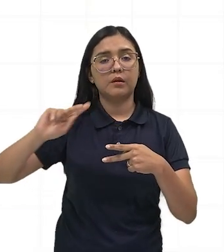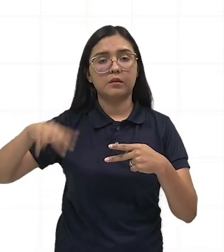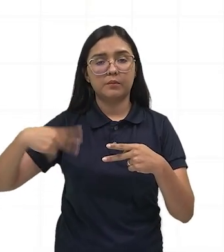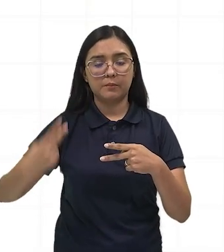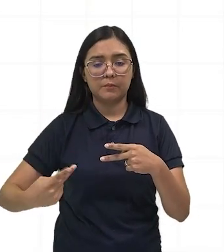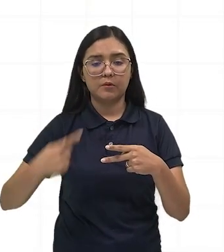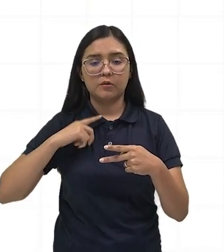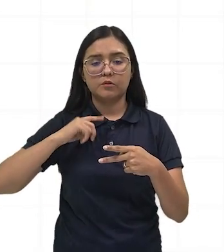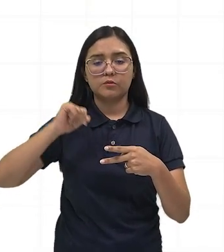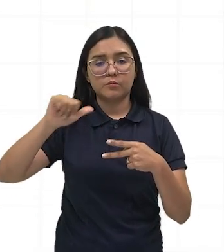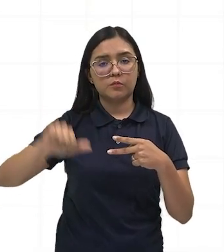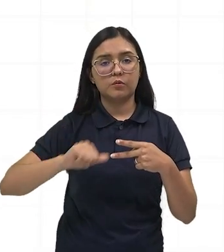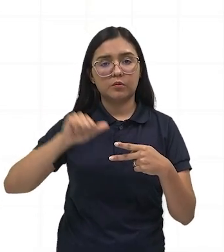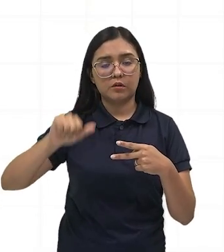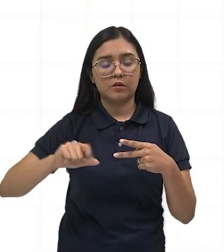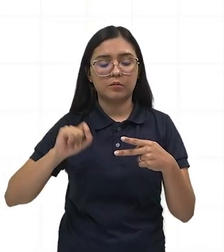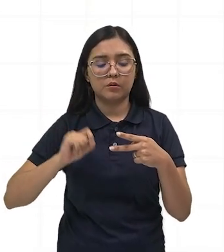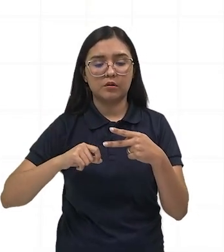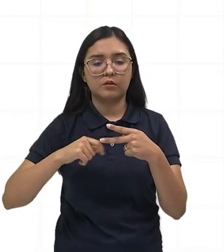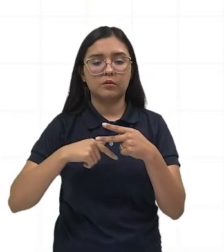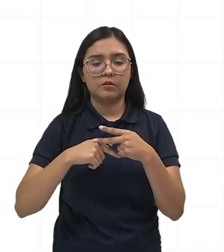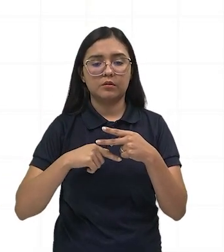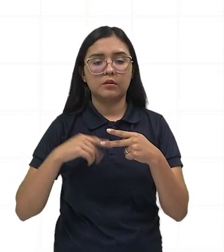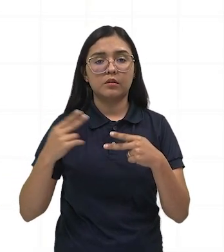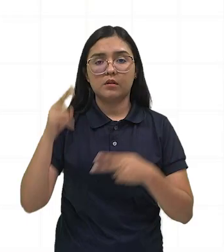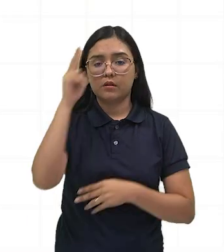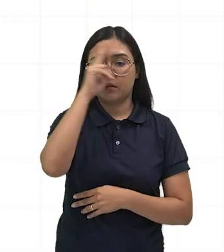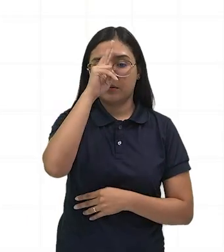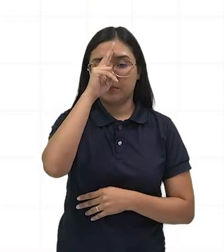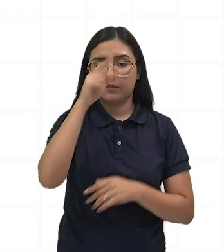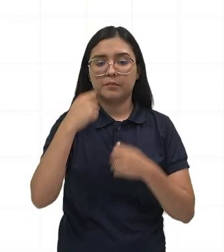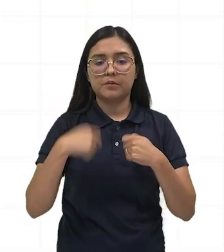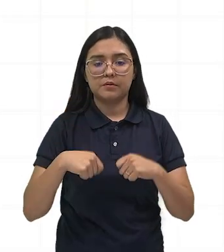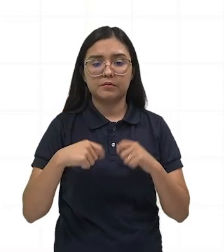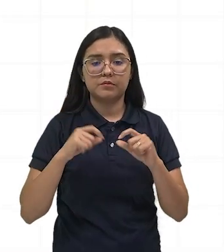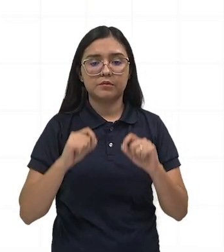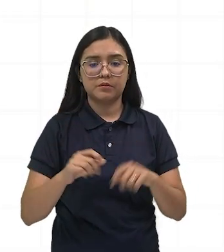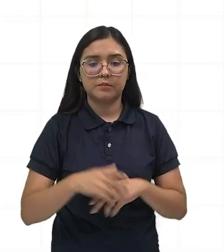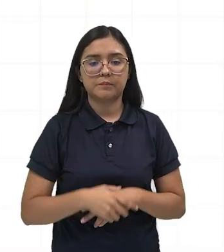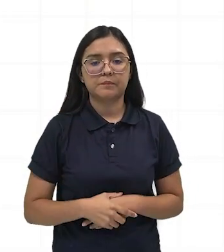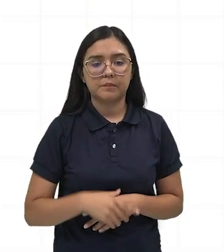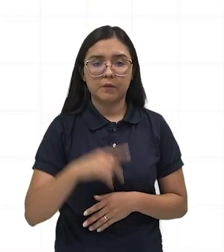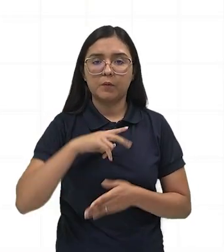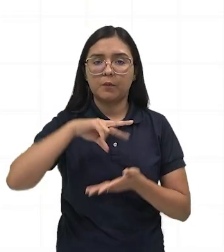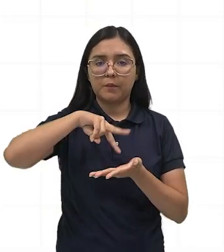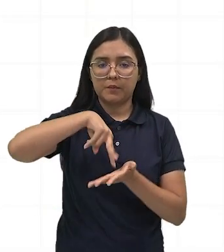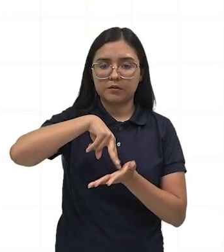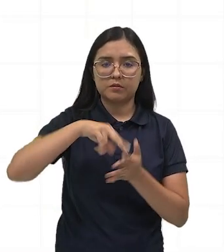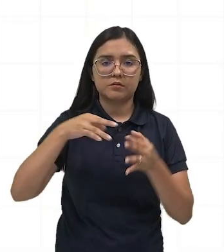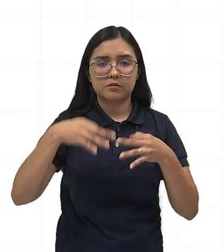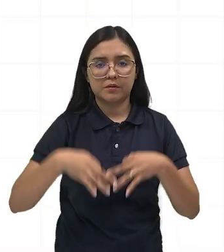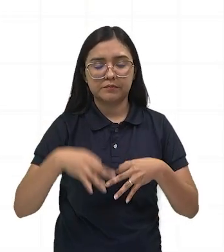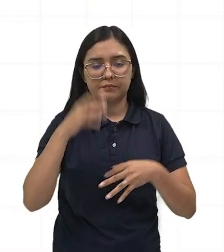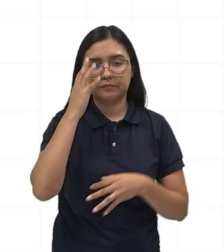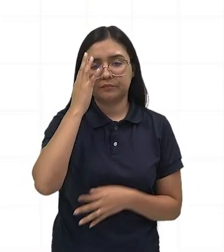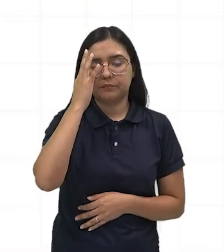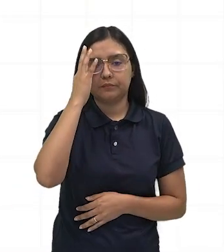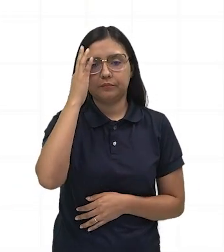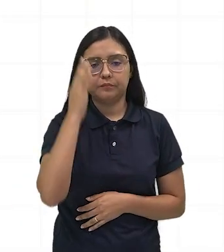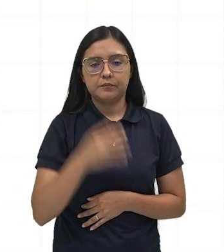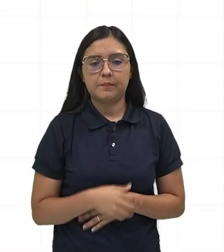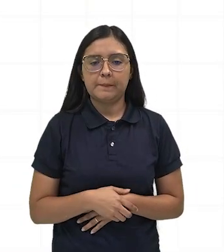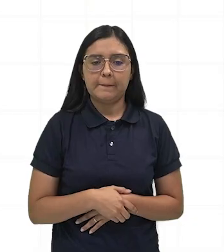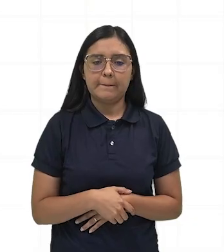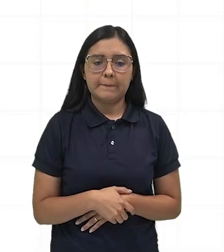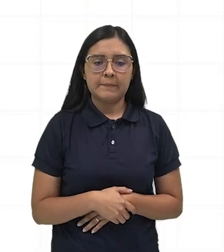ali o compasso para outro ponto e faz, lembrando que tem que estar com a mesma abertura ali o compasso, tá?